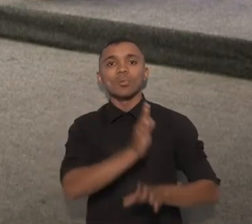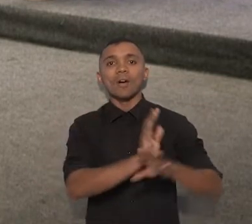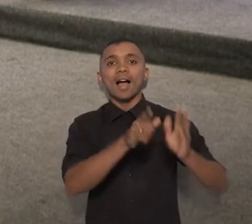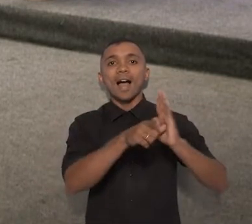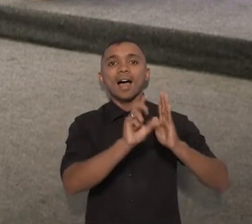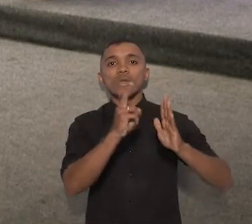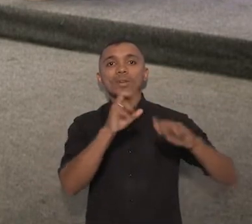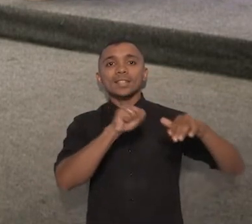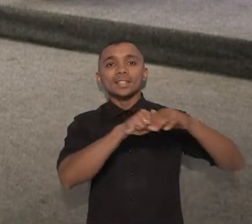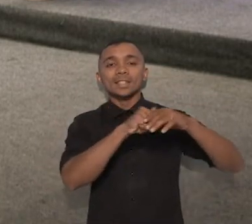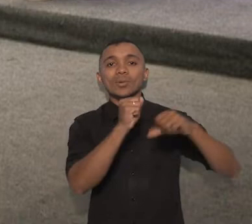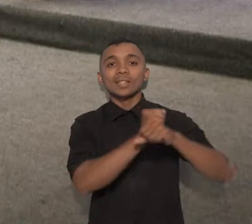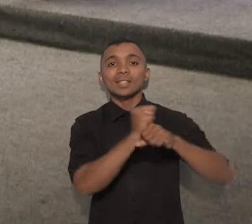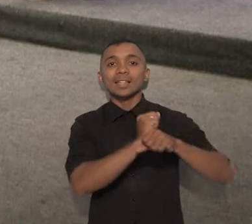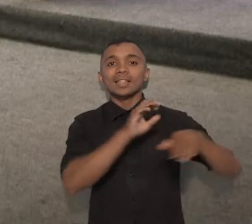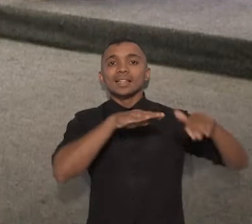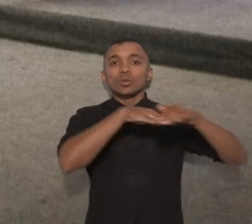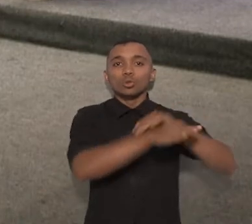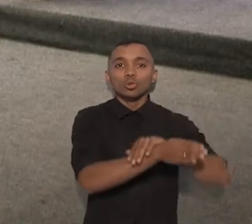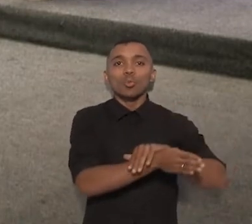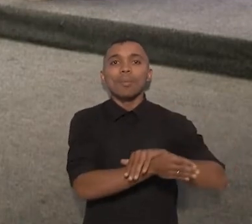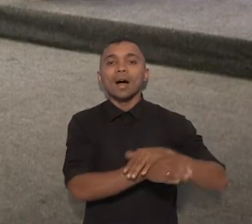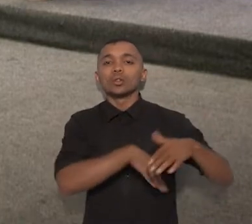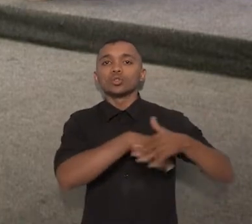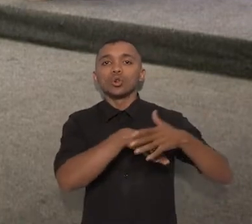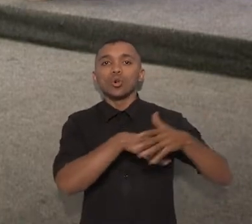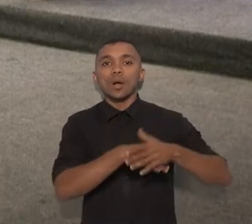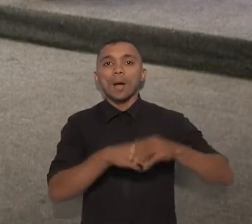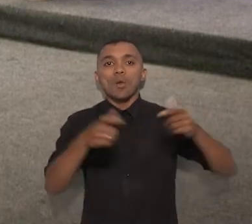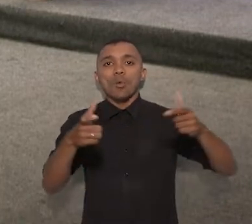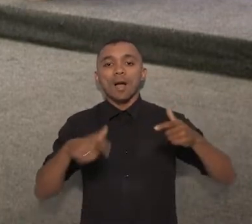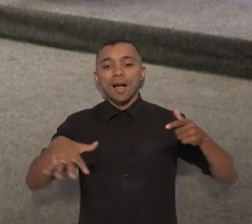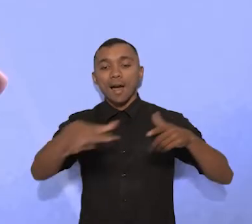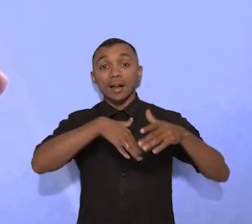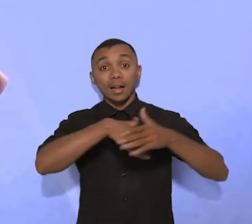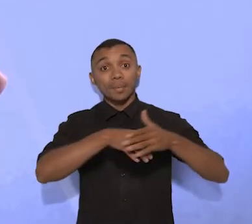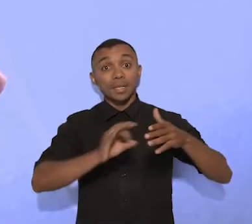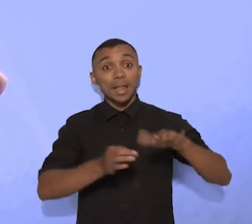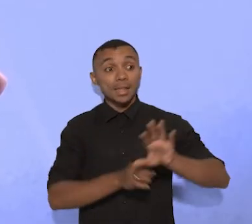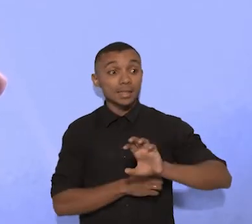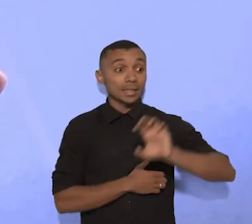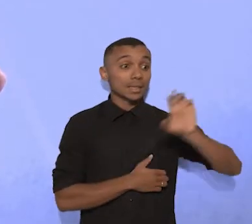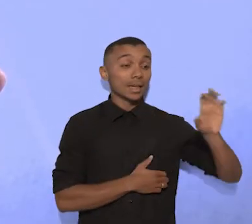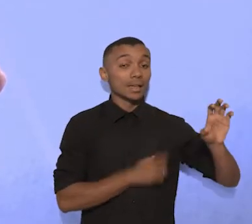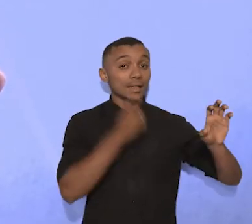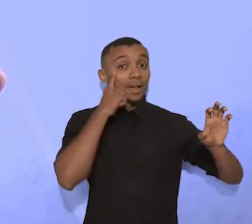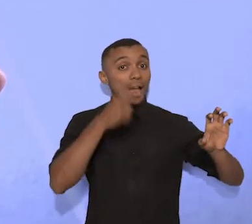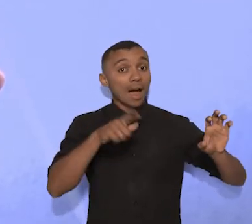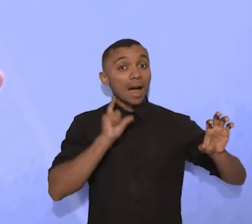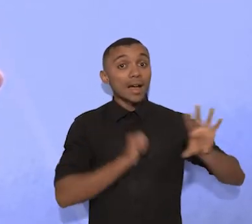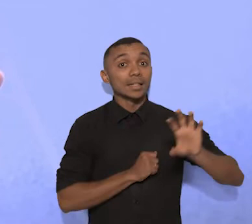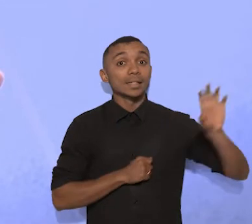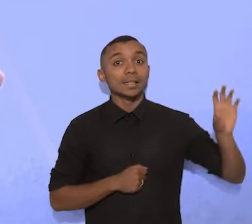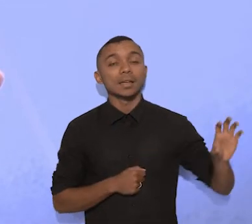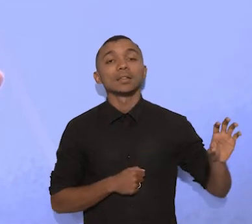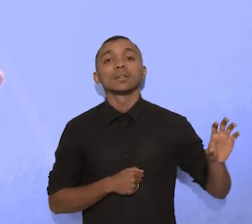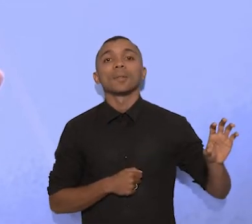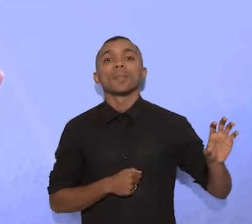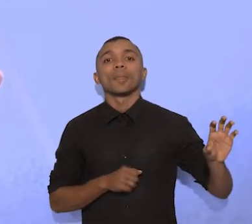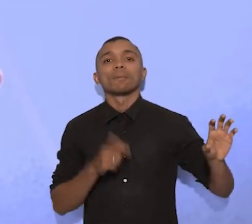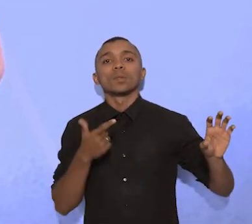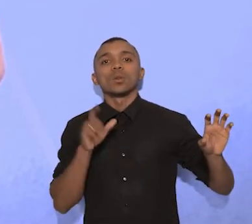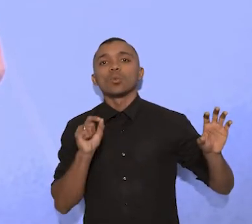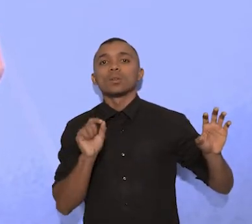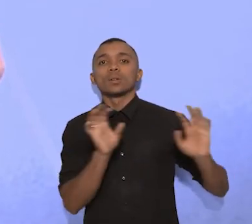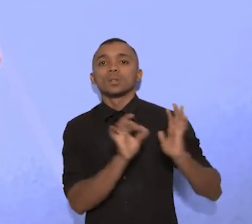esquerda. Ele fica penso ali. E quando ele jogava ali na ala esquerda, ele não jogava como um